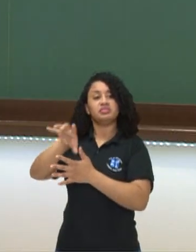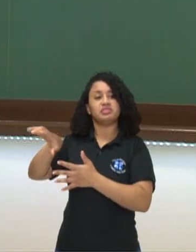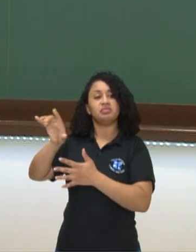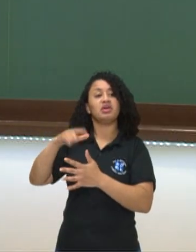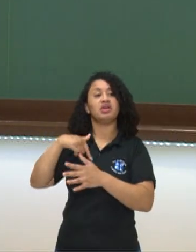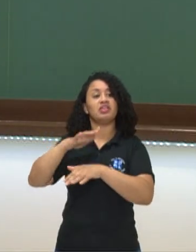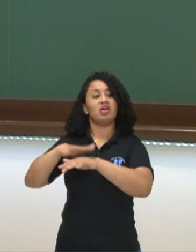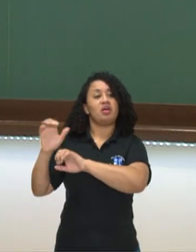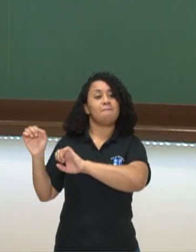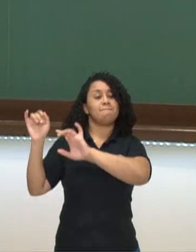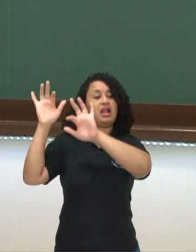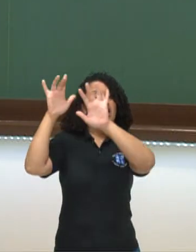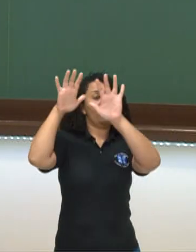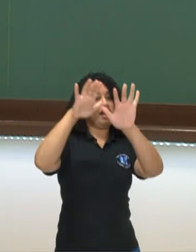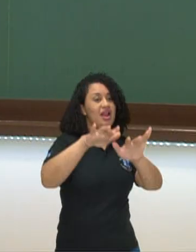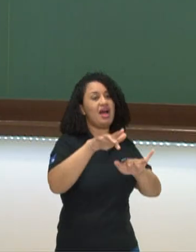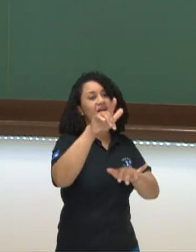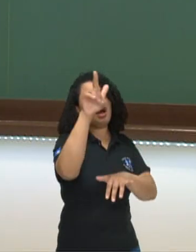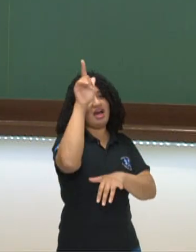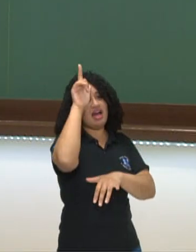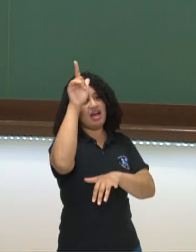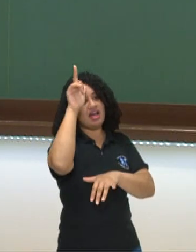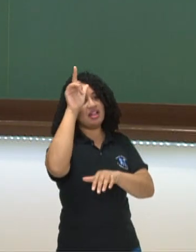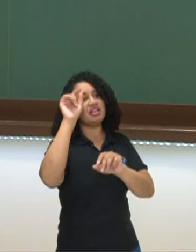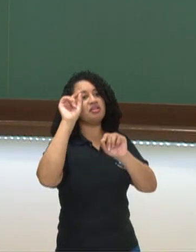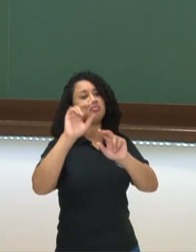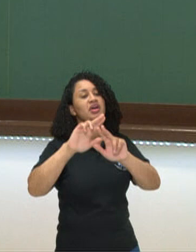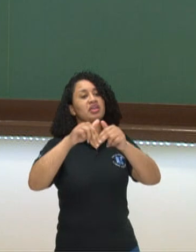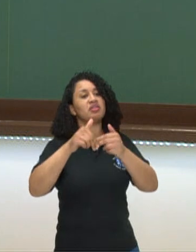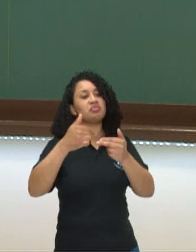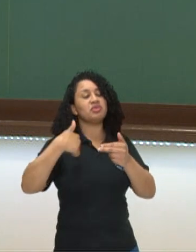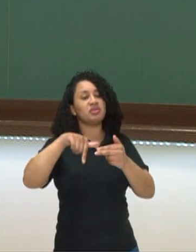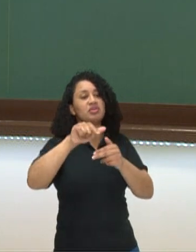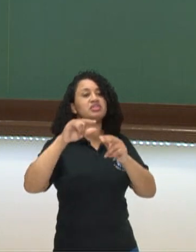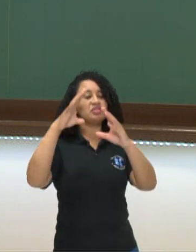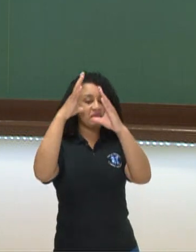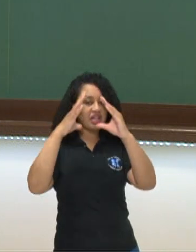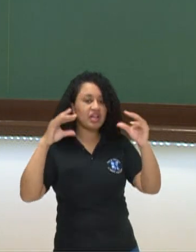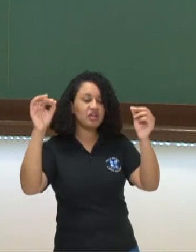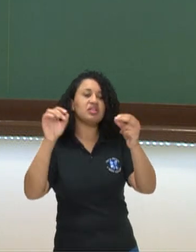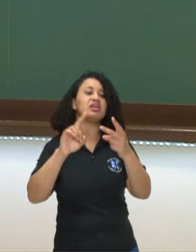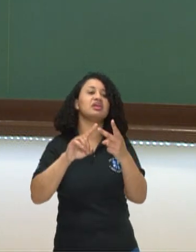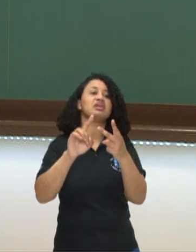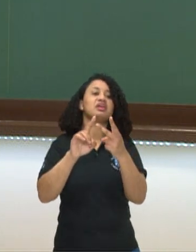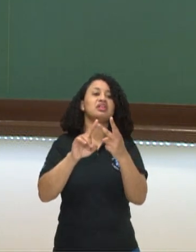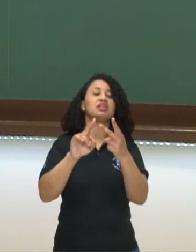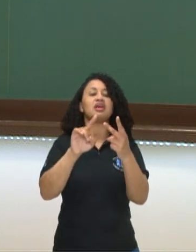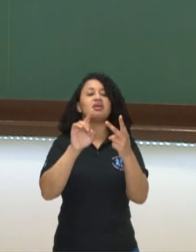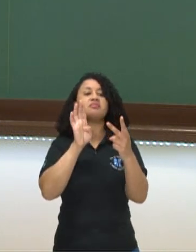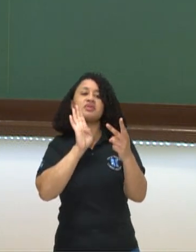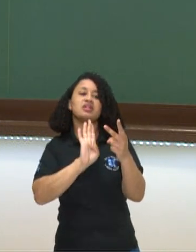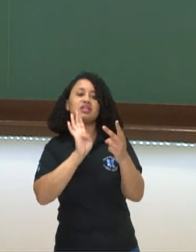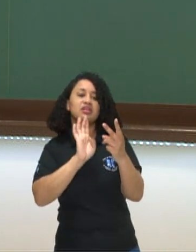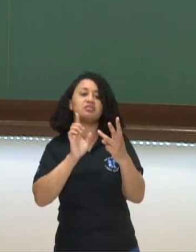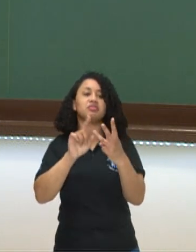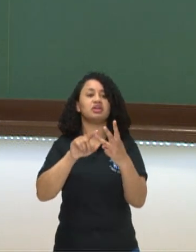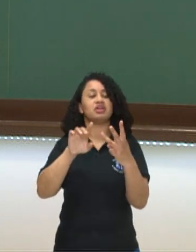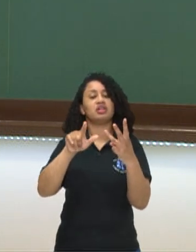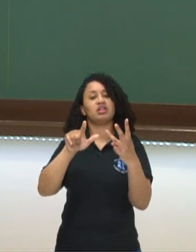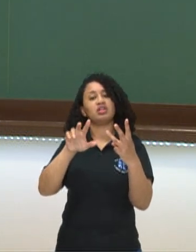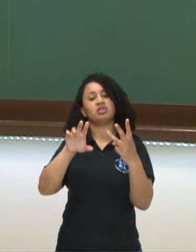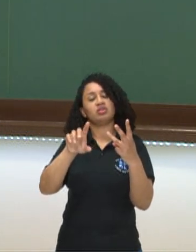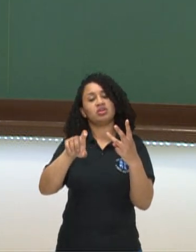de invasão, a Alemanha foi exatamente pela Holanda, pela Bélgica e por Luxemburgo, onde a França não estava tão